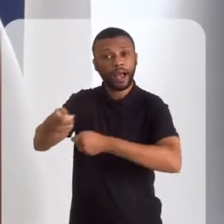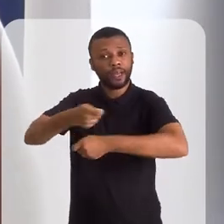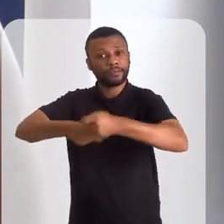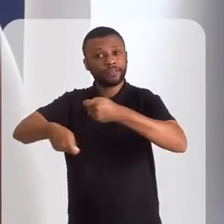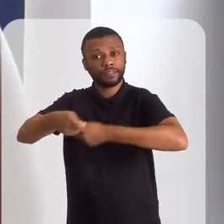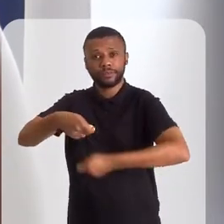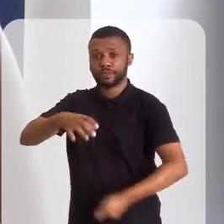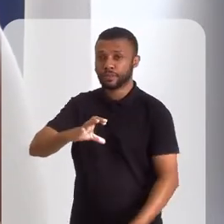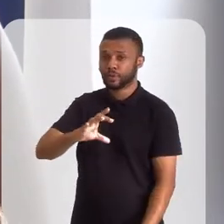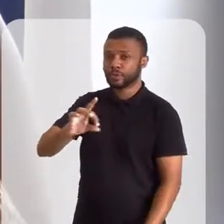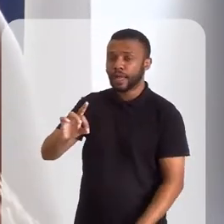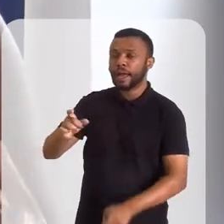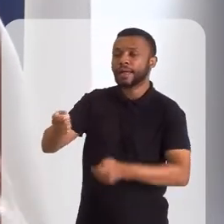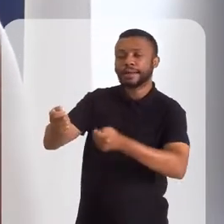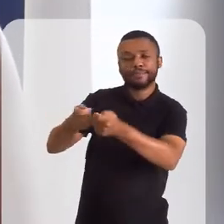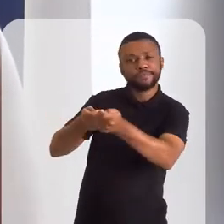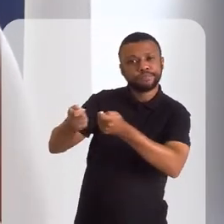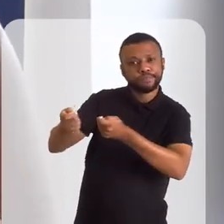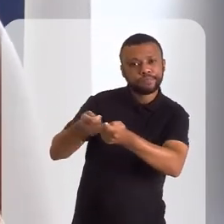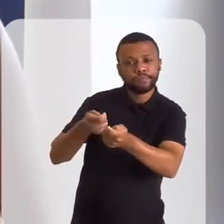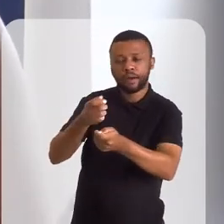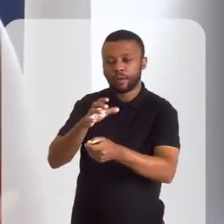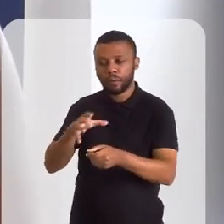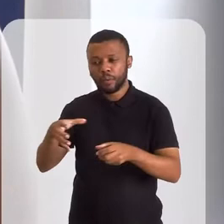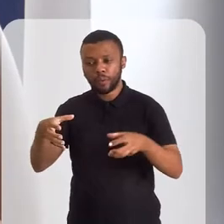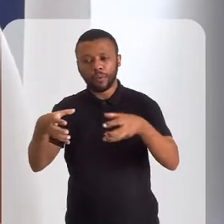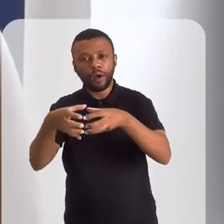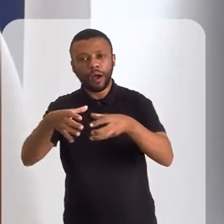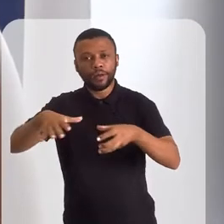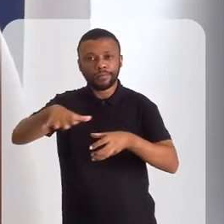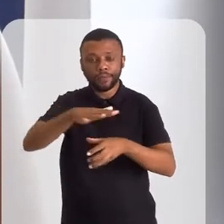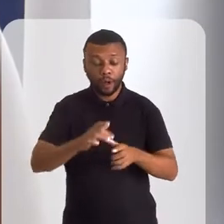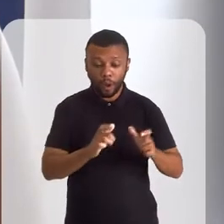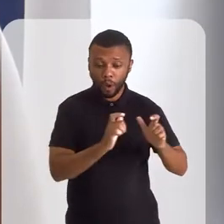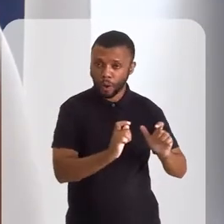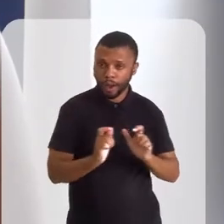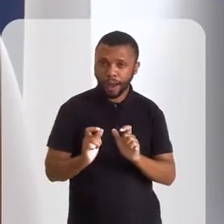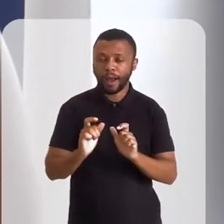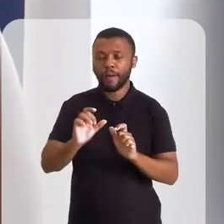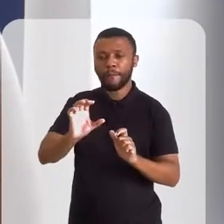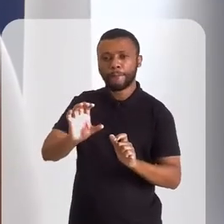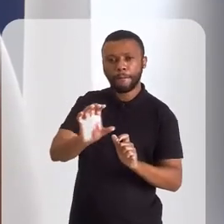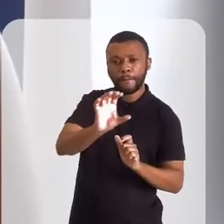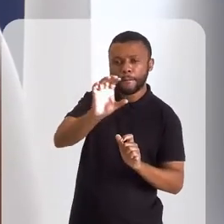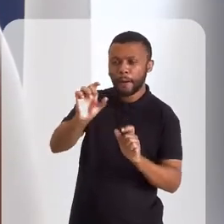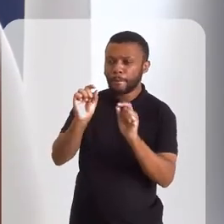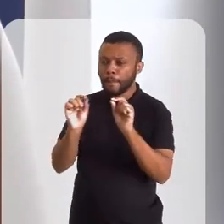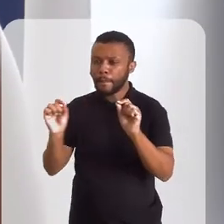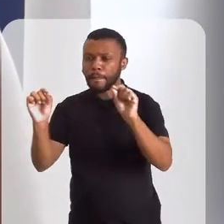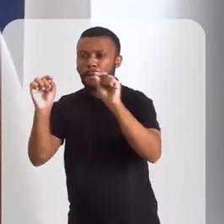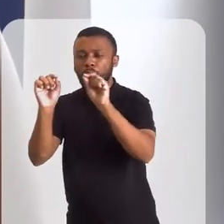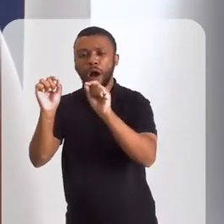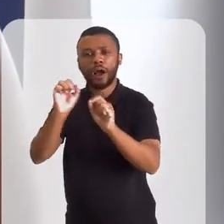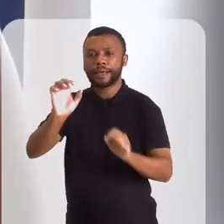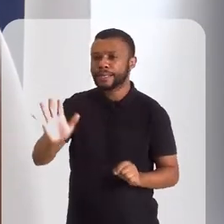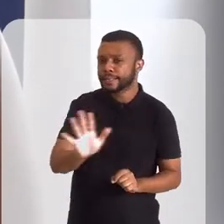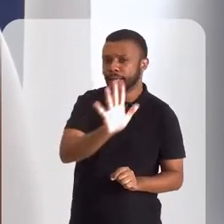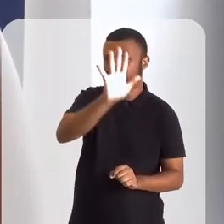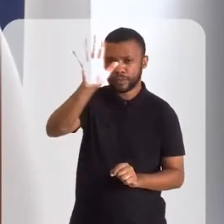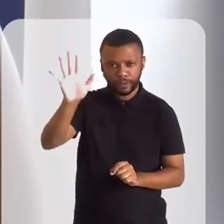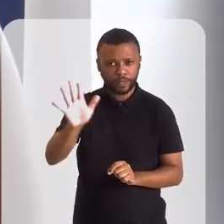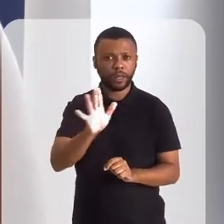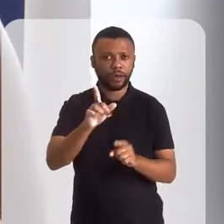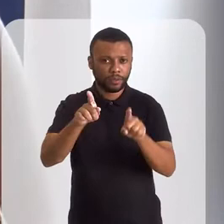sim administrativa que coordena e administra toda a comunidade em âmbito local, regional e nacional.